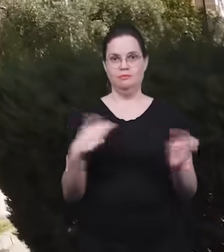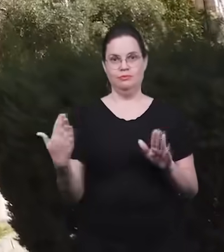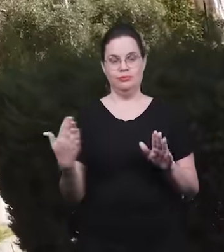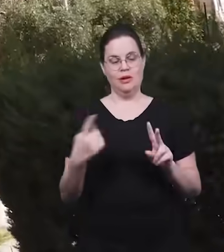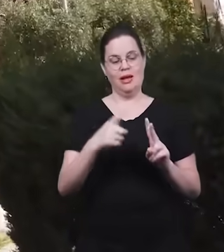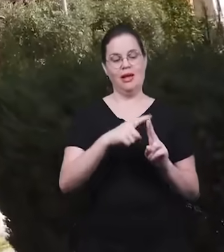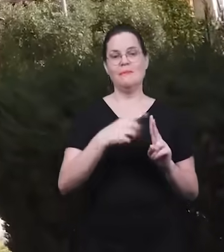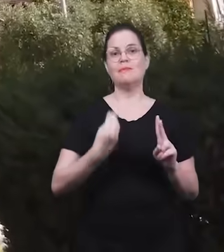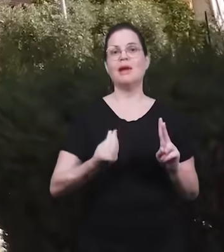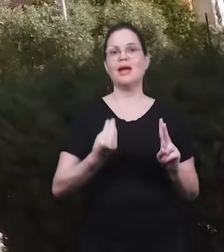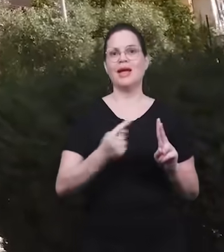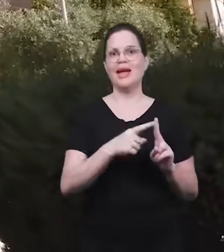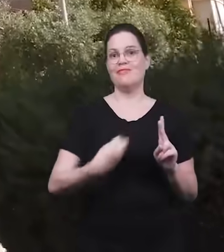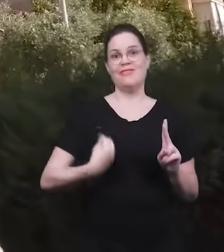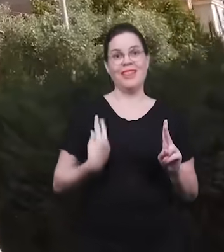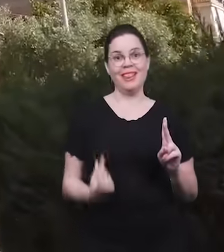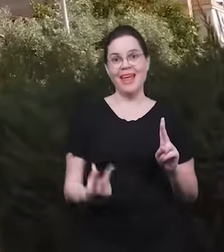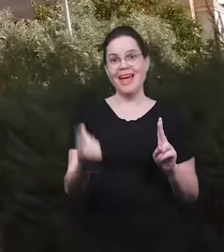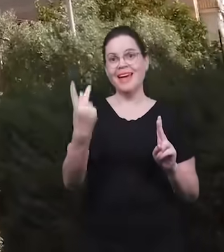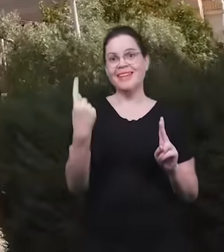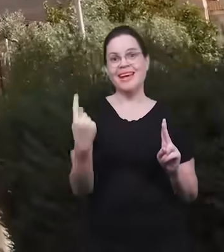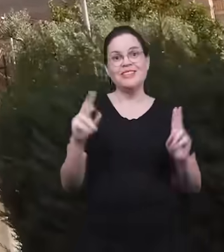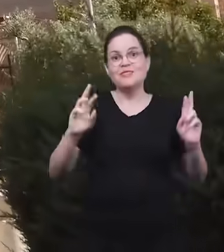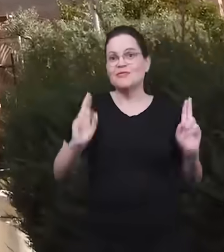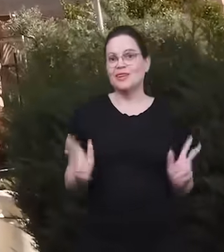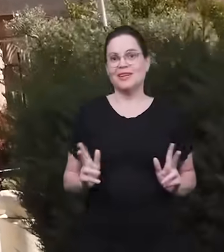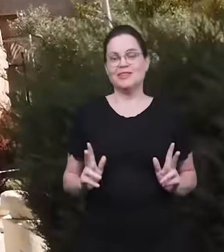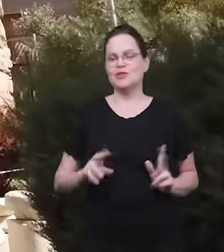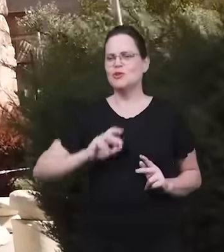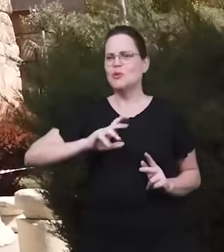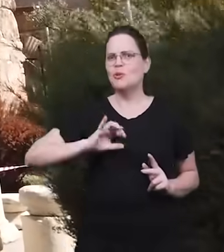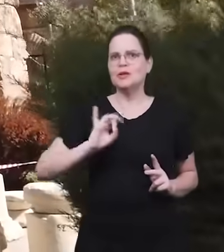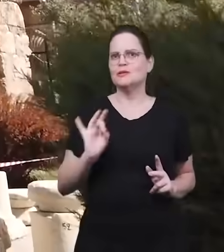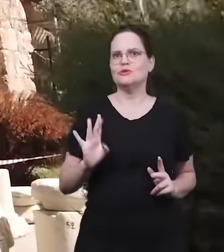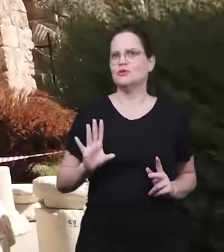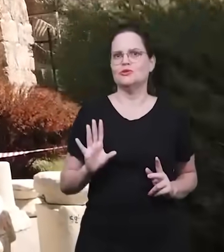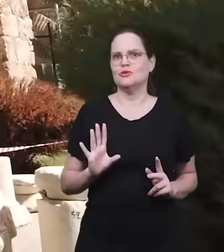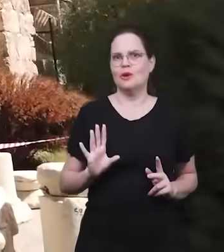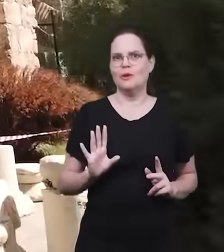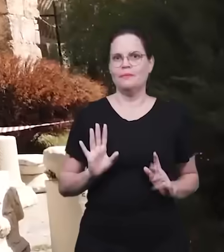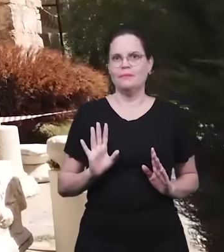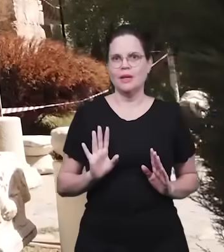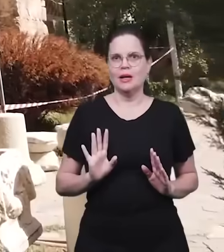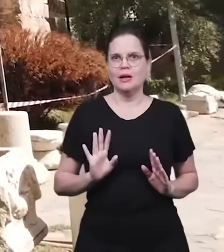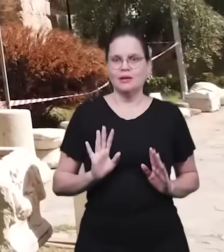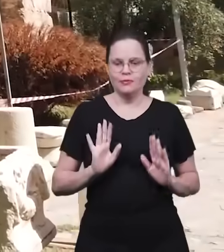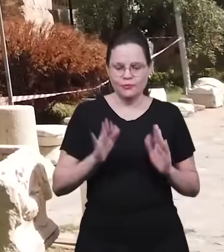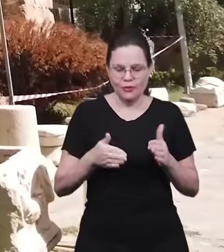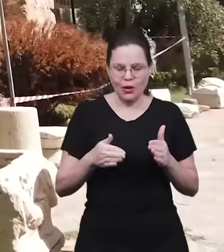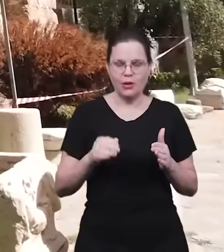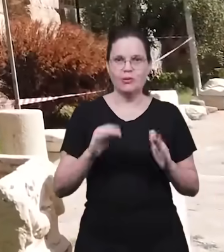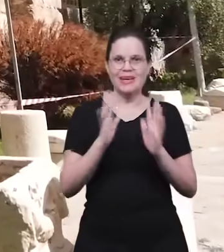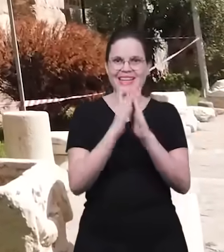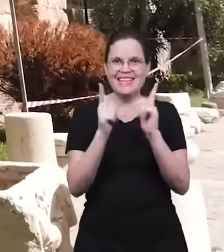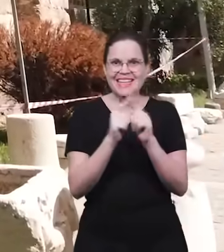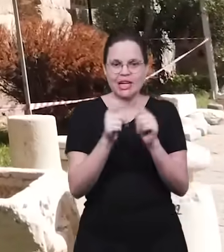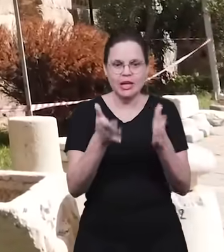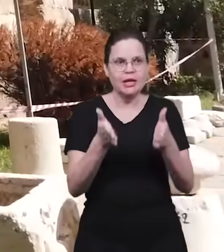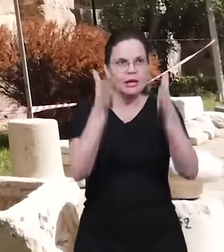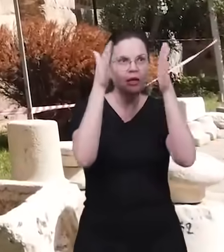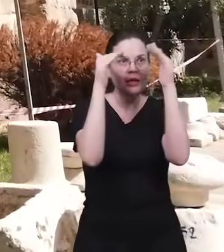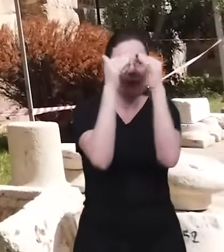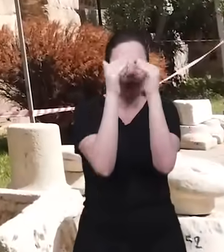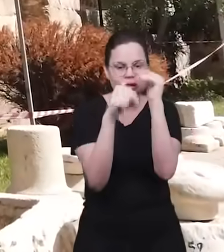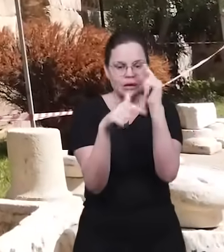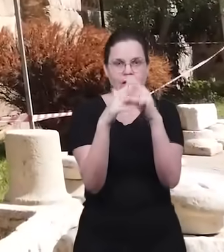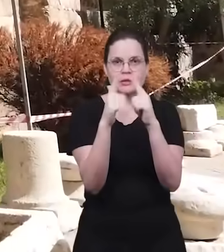para ganhar a vida eterna. Não diz respeito simplesmente à igreja aqui. O texto aqui